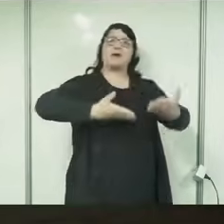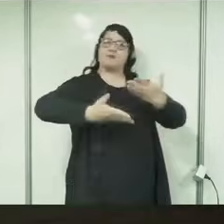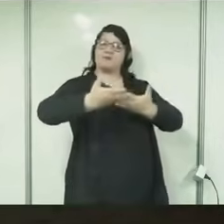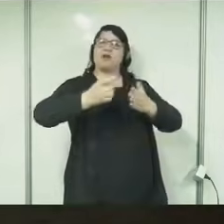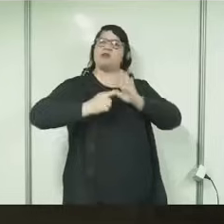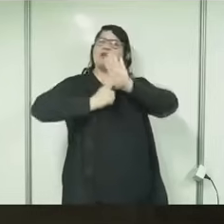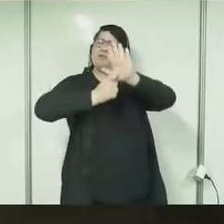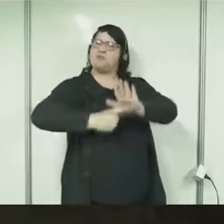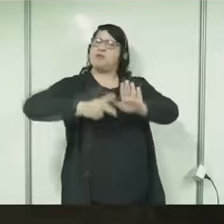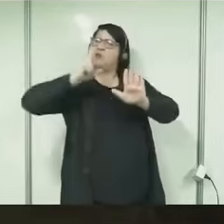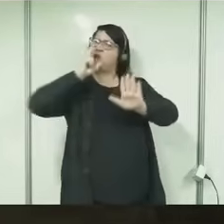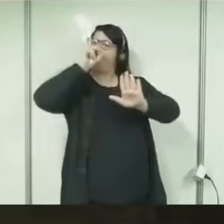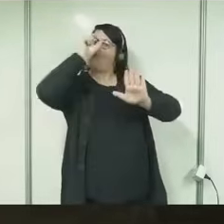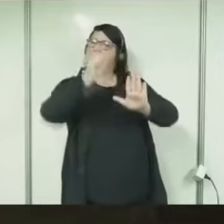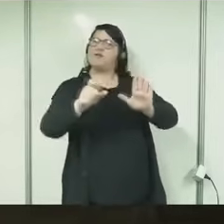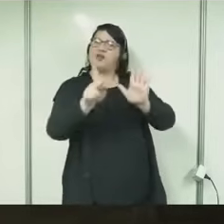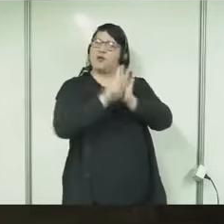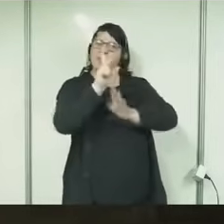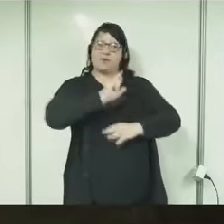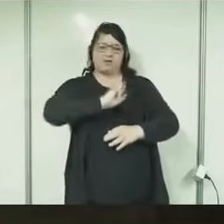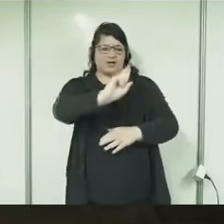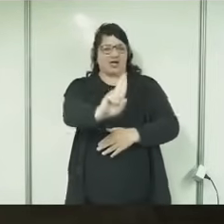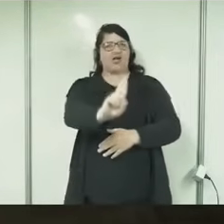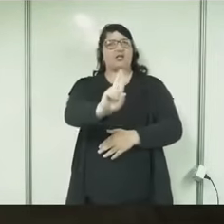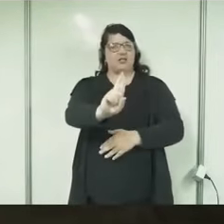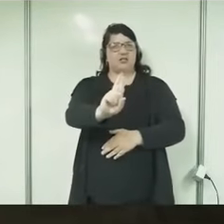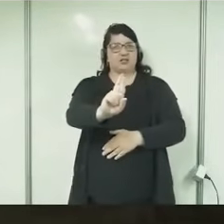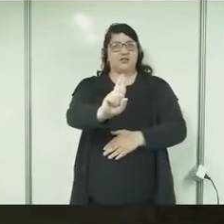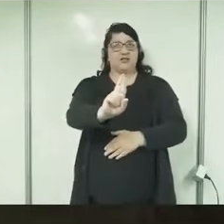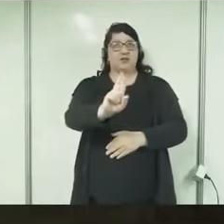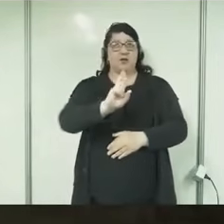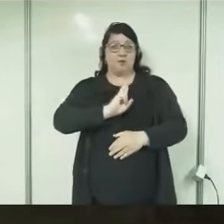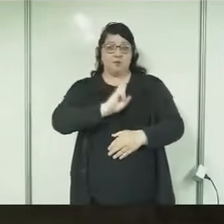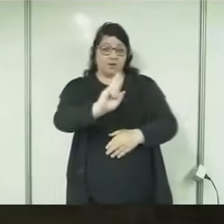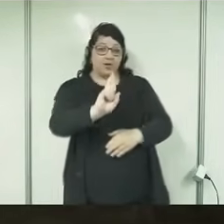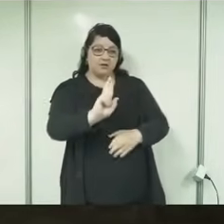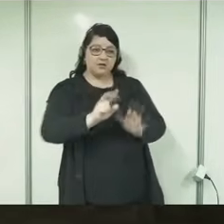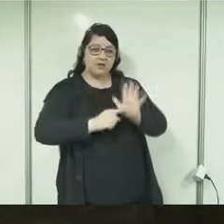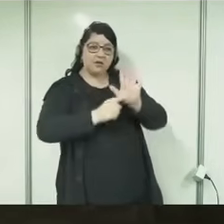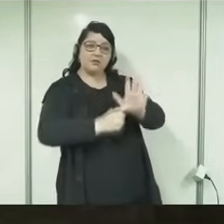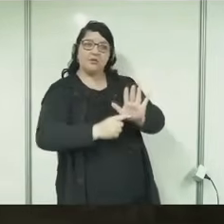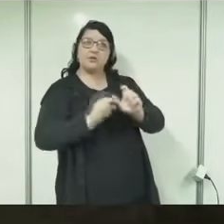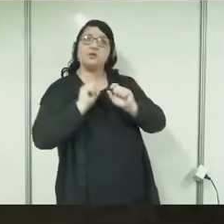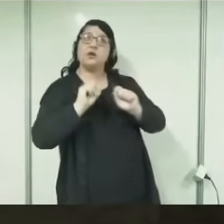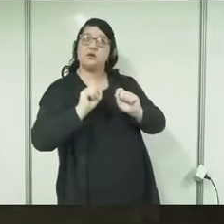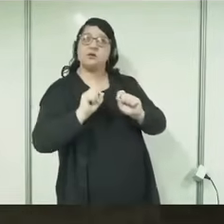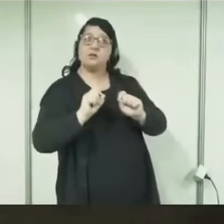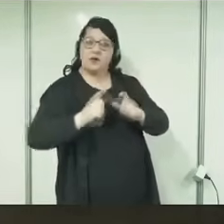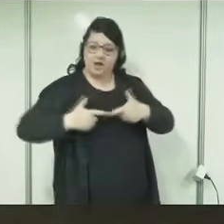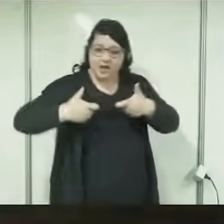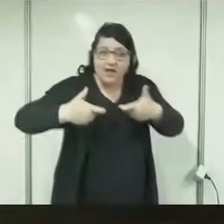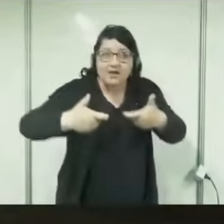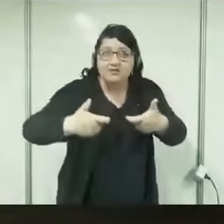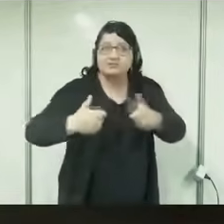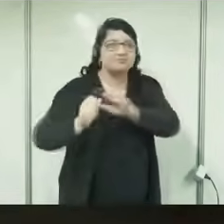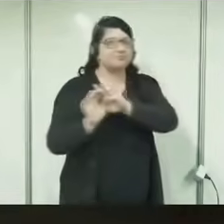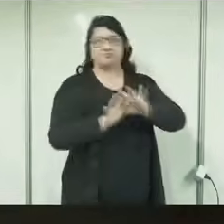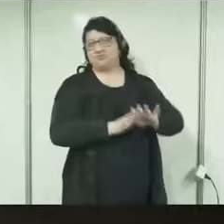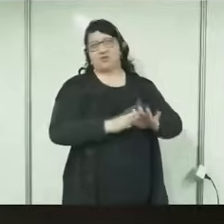religião não se manifesta na guerra, mas sim na paz que nós construímos juntos. Escudo.